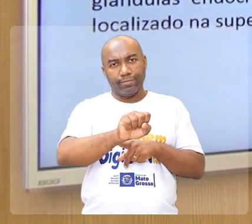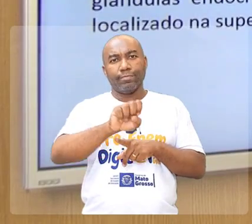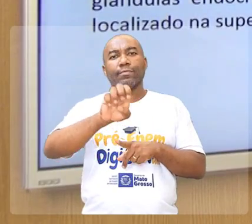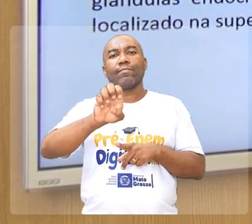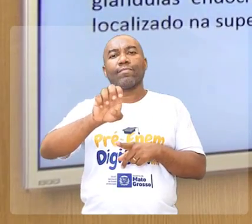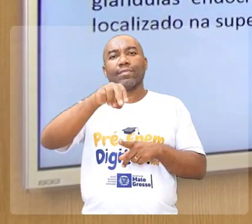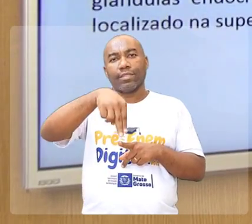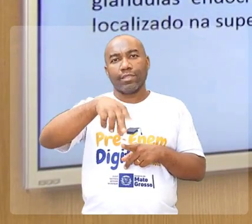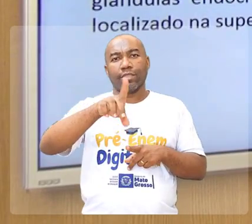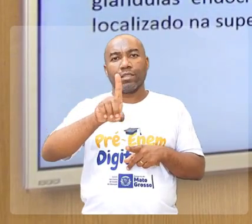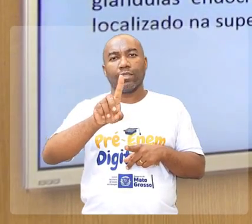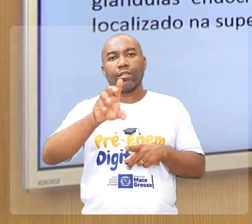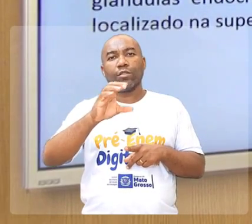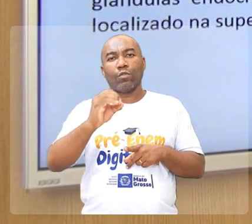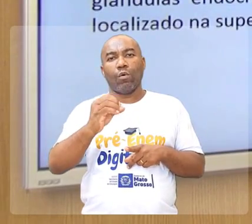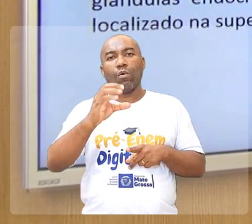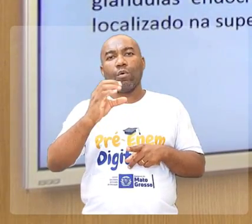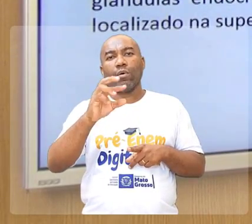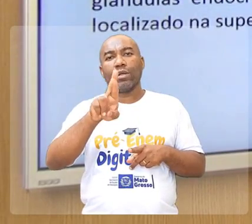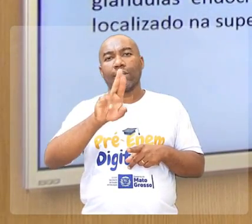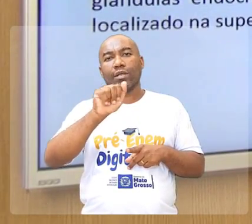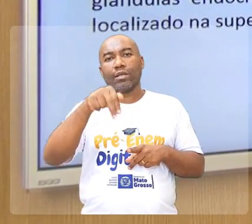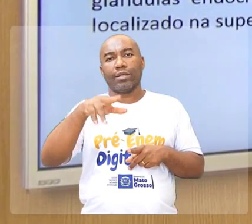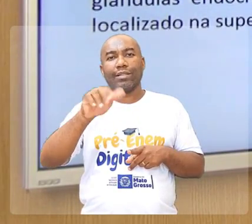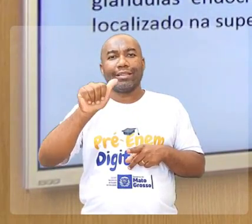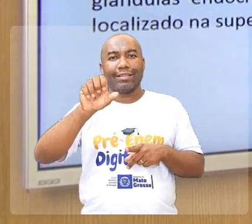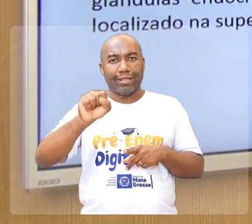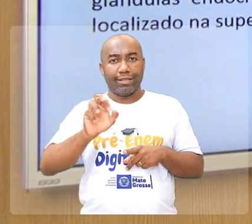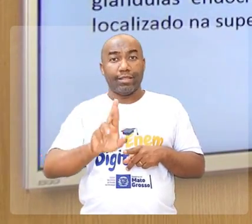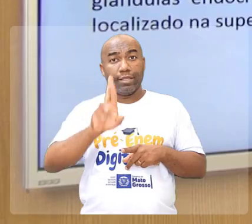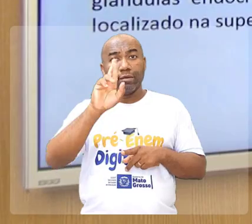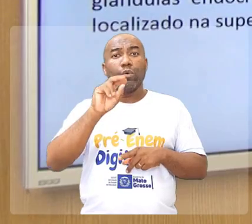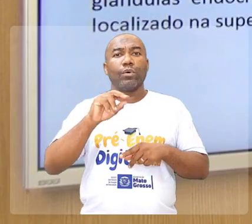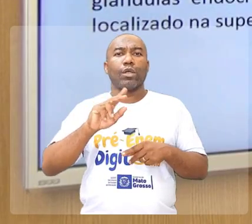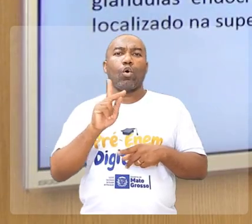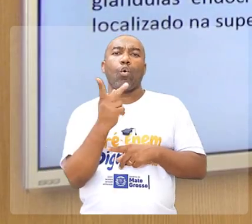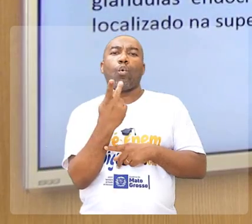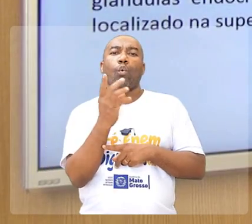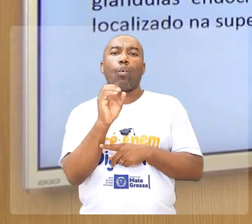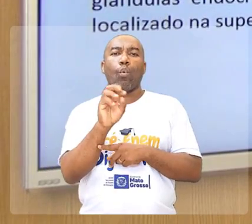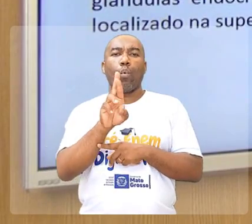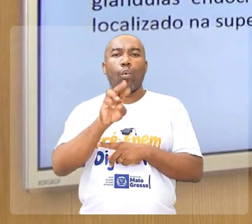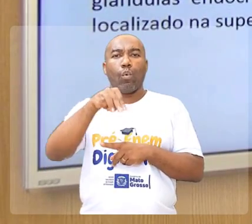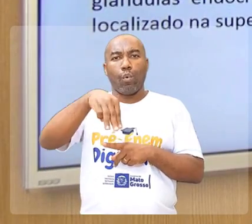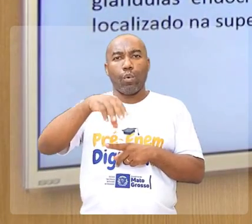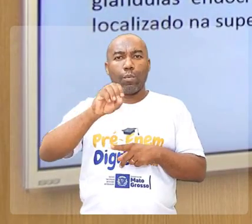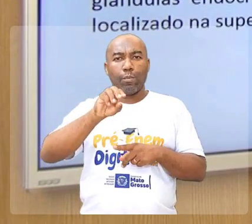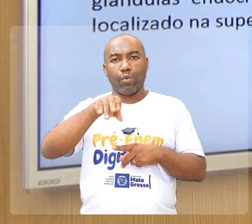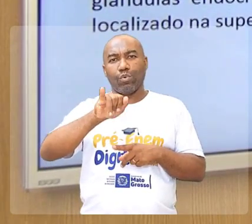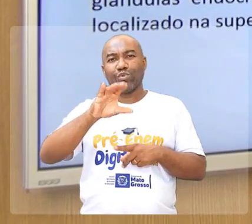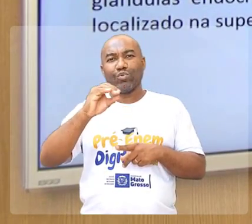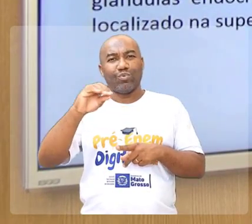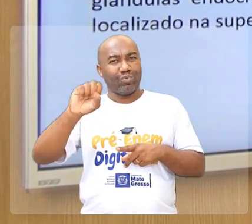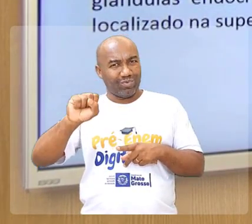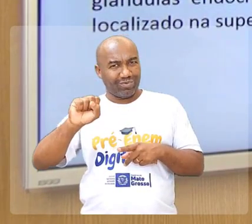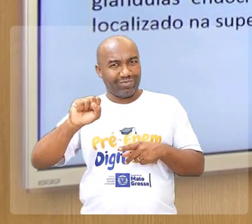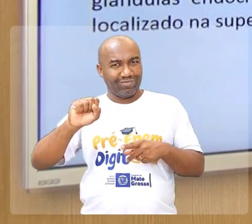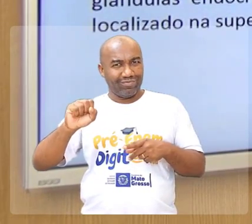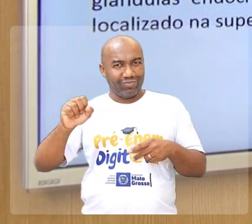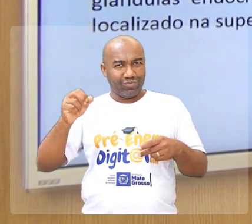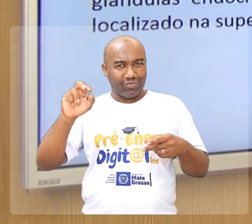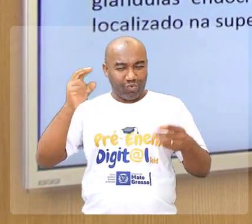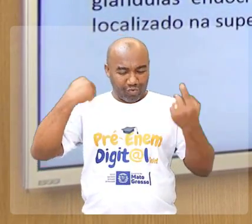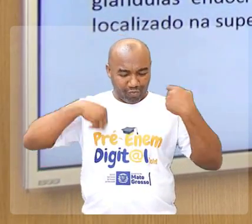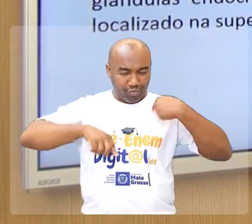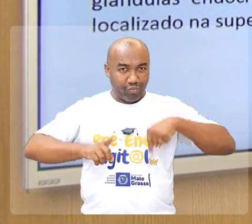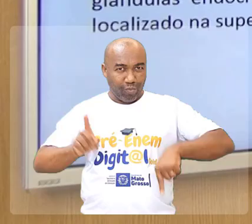produção de hormônios. Nós teríamos várias glândulas e vários hormônios a serem